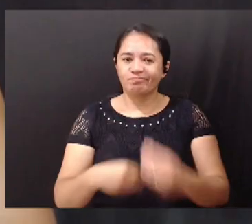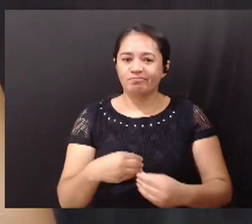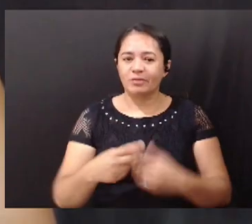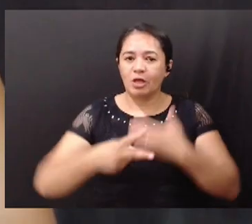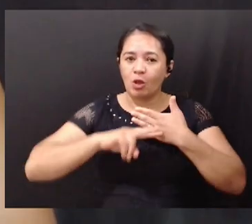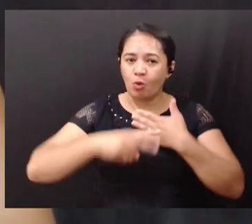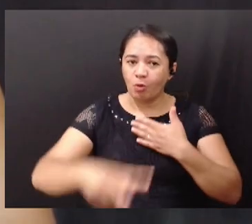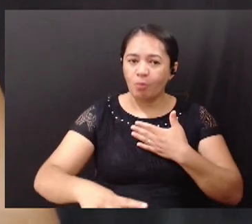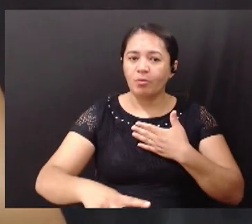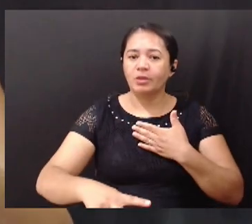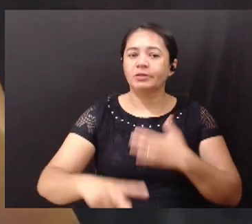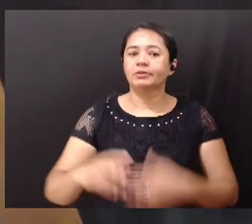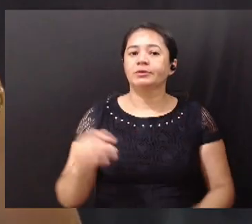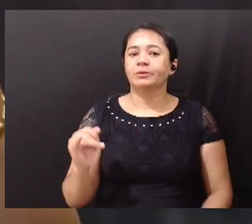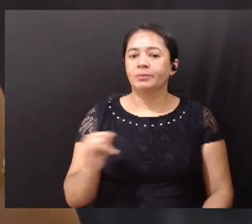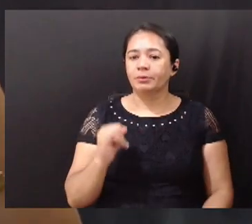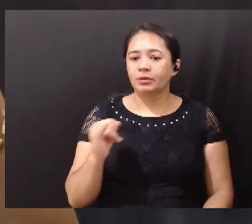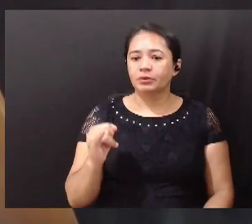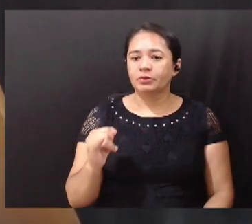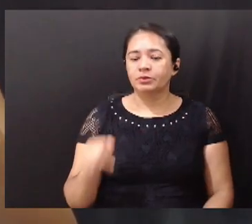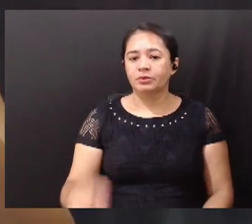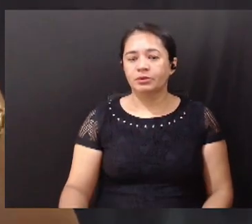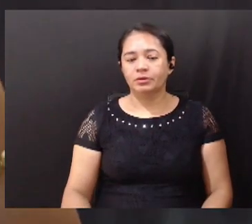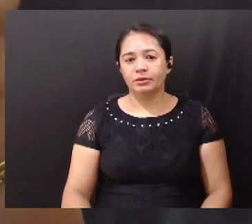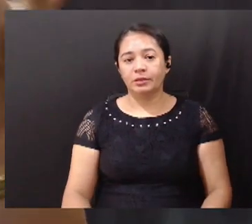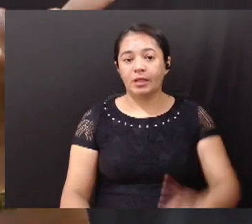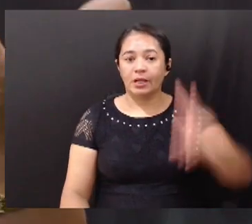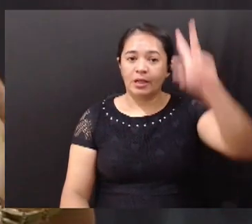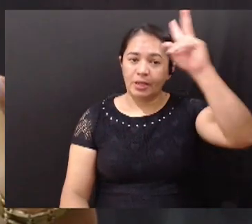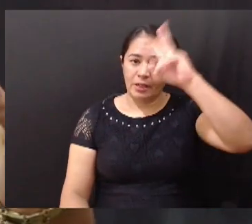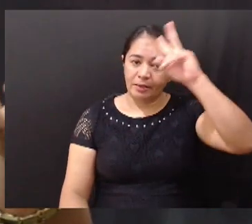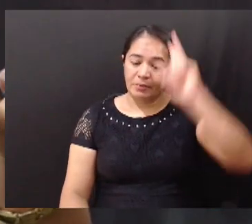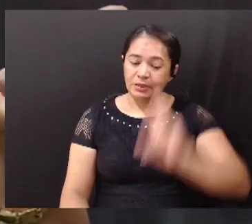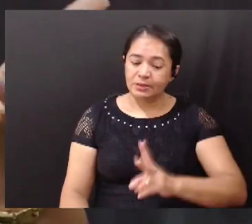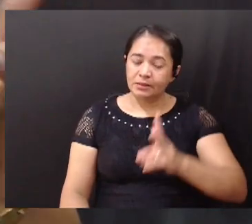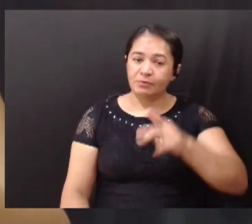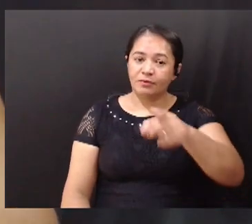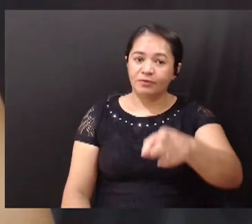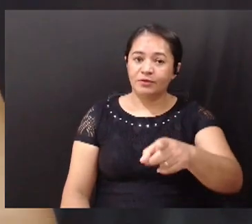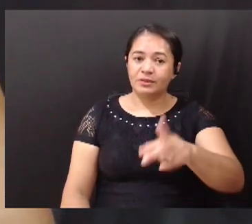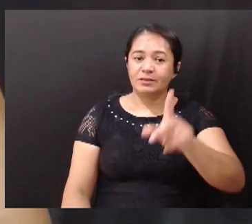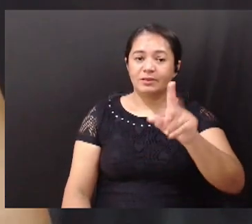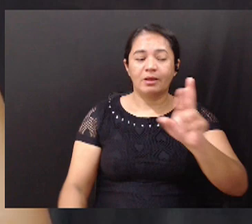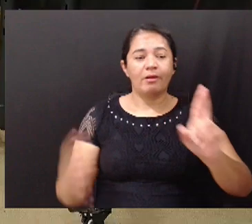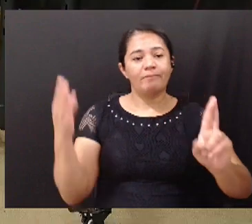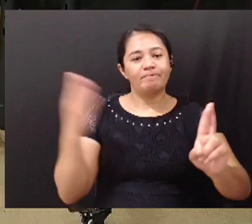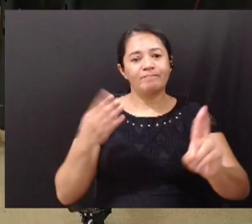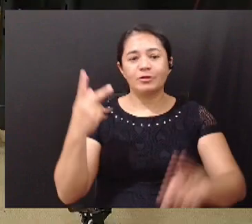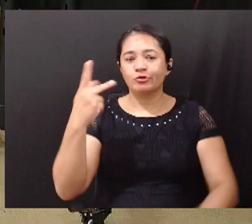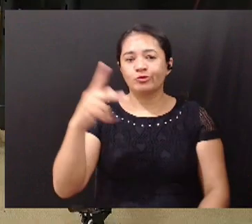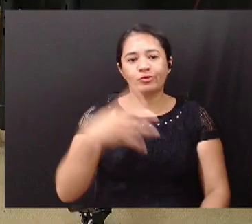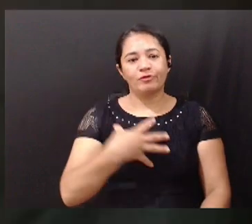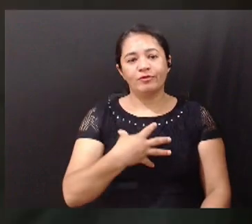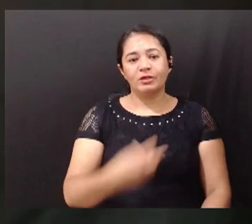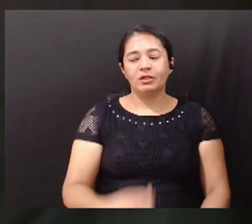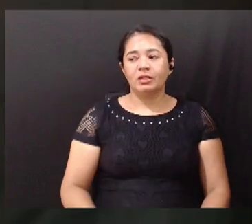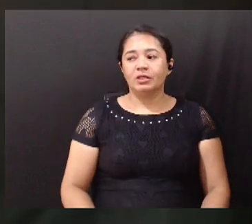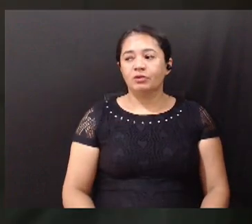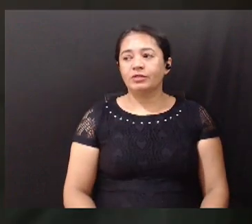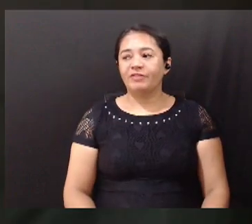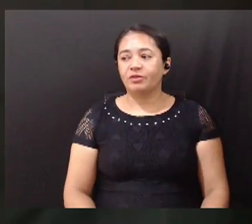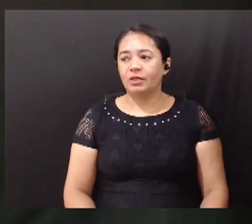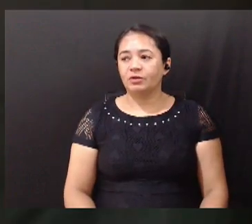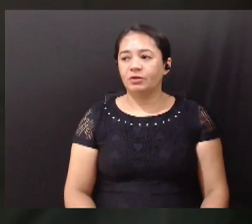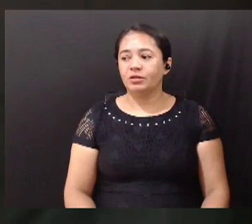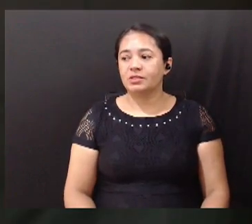importante. Então, lembrar sempre que você é a referência do seu filho. Nossa, e como é que a gente faz, então, para